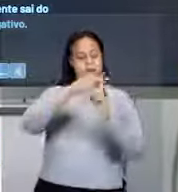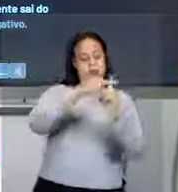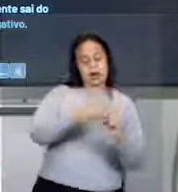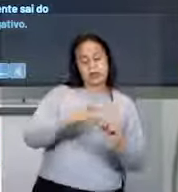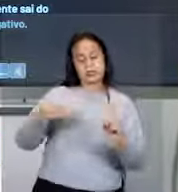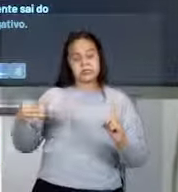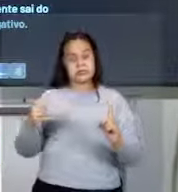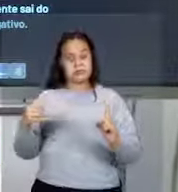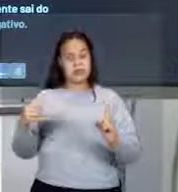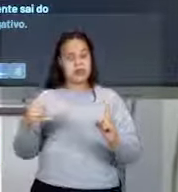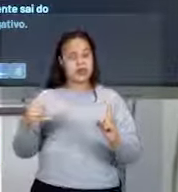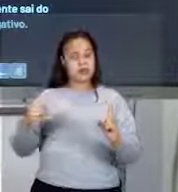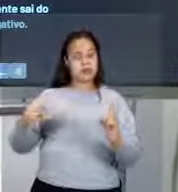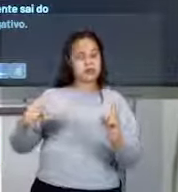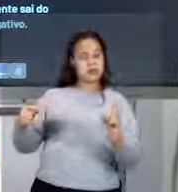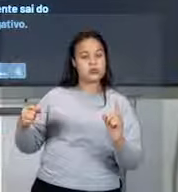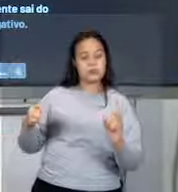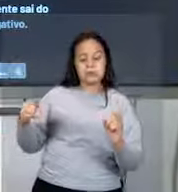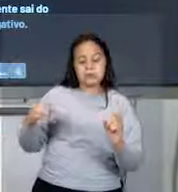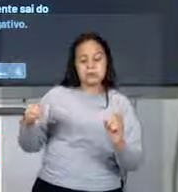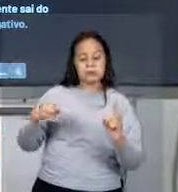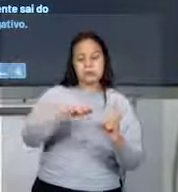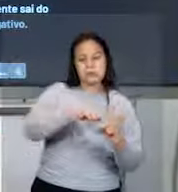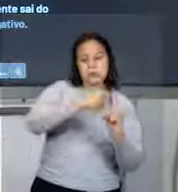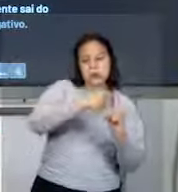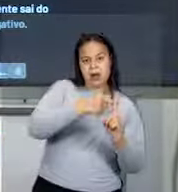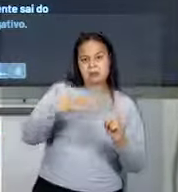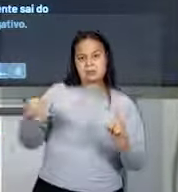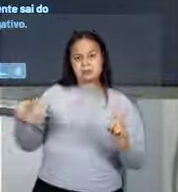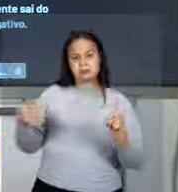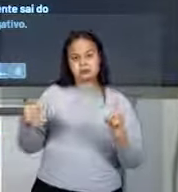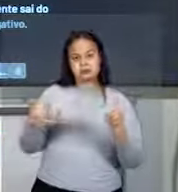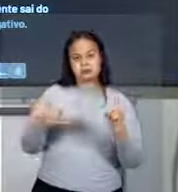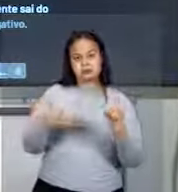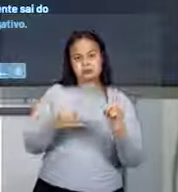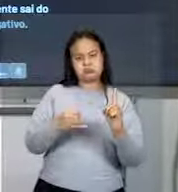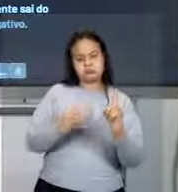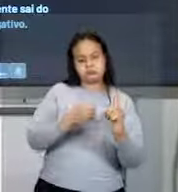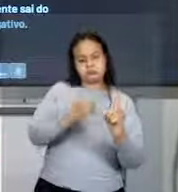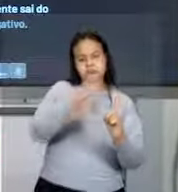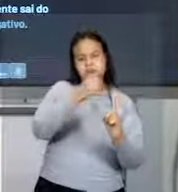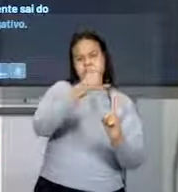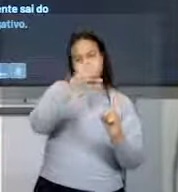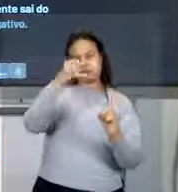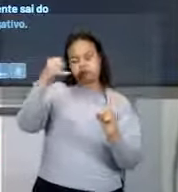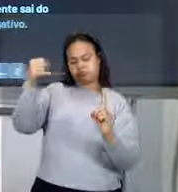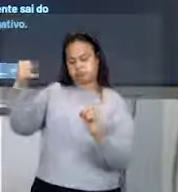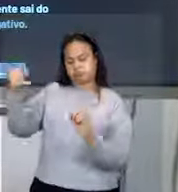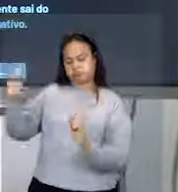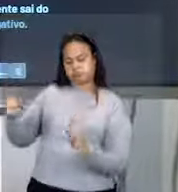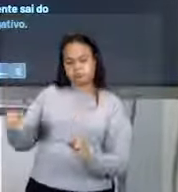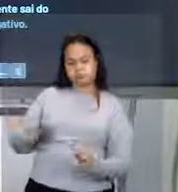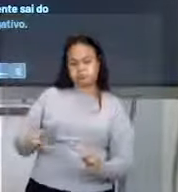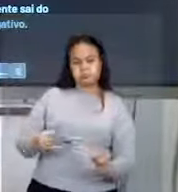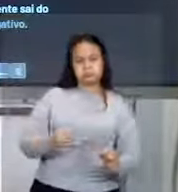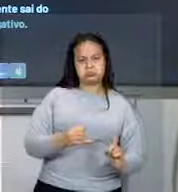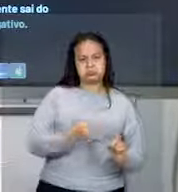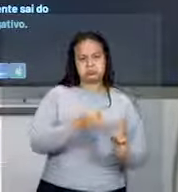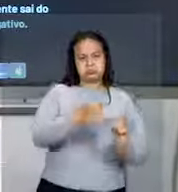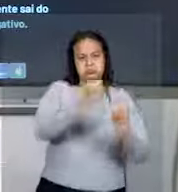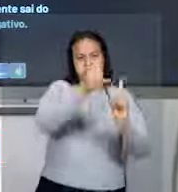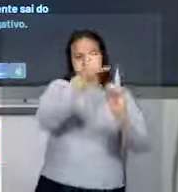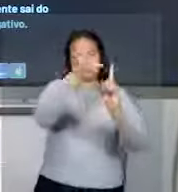elétrons, mas tem o mesmo sentido do campo elétrico no interior do fio condutor. Então,